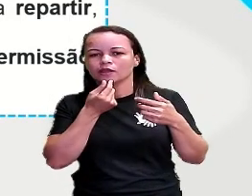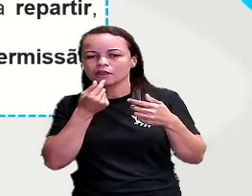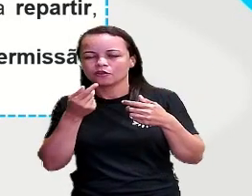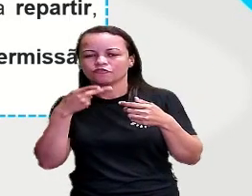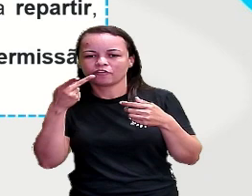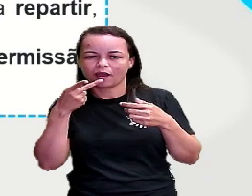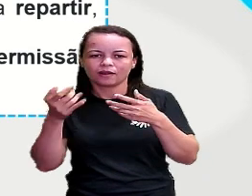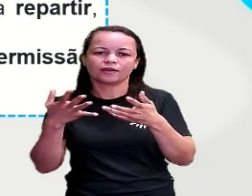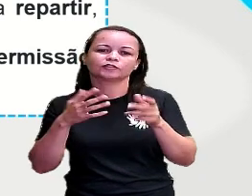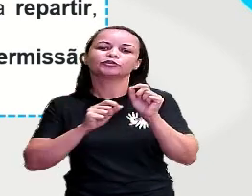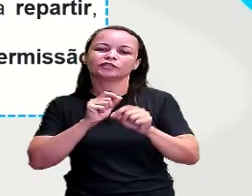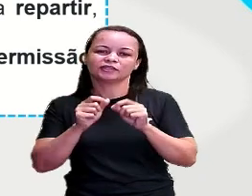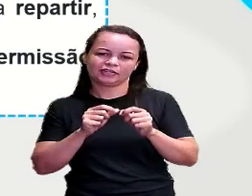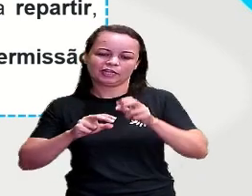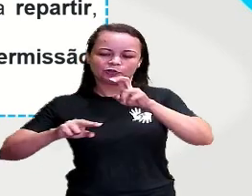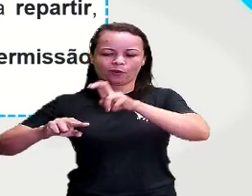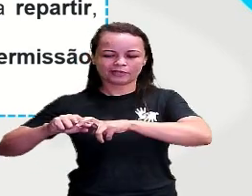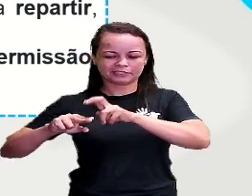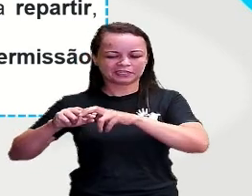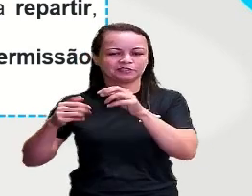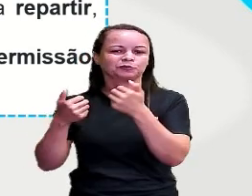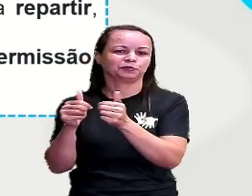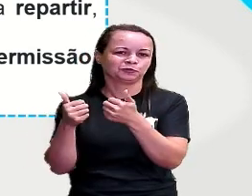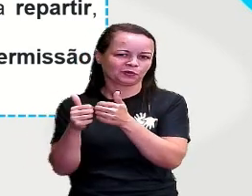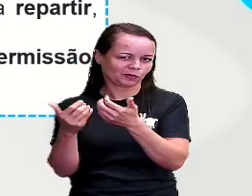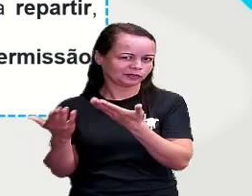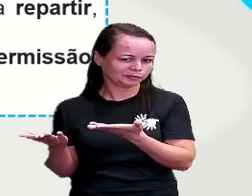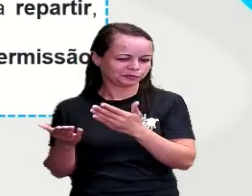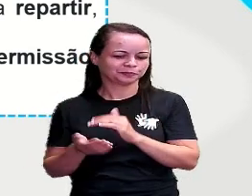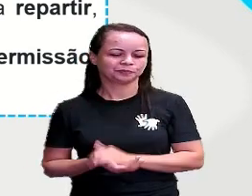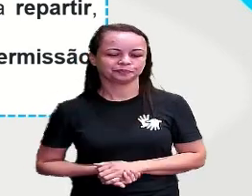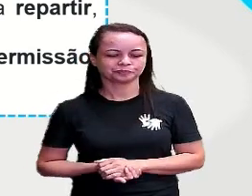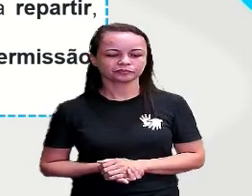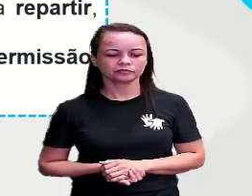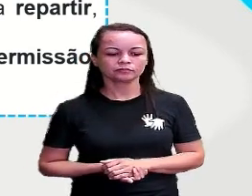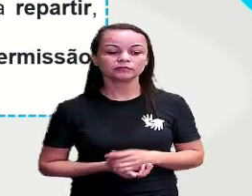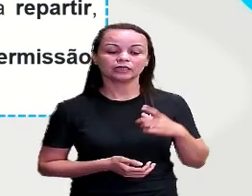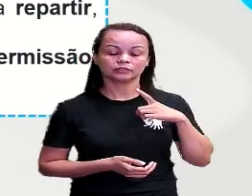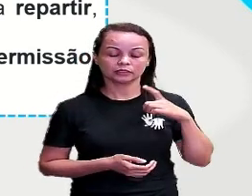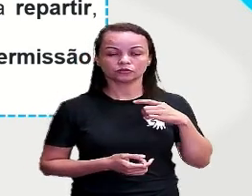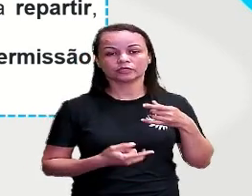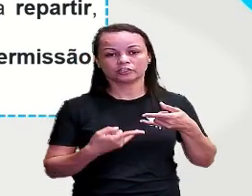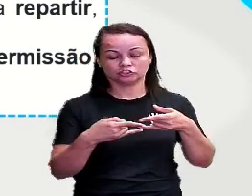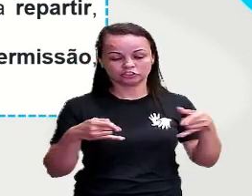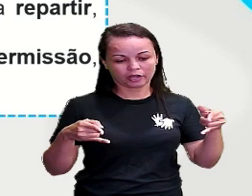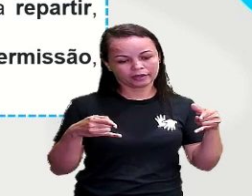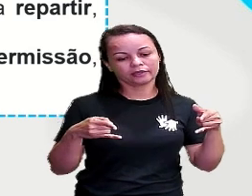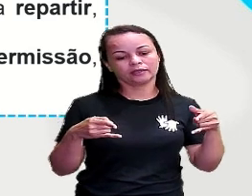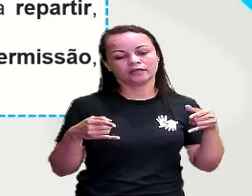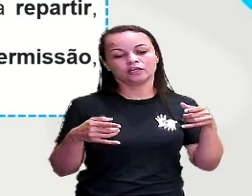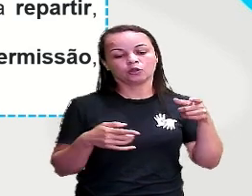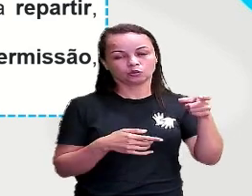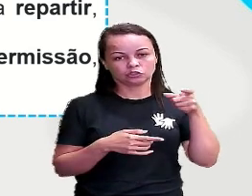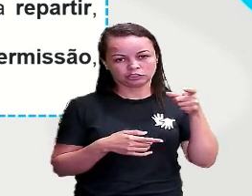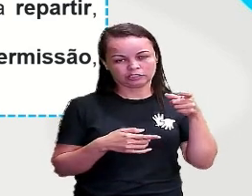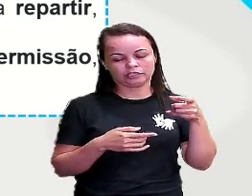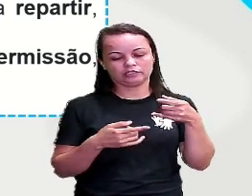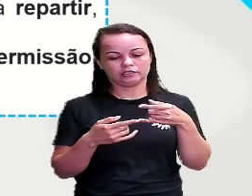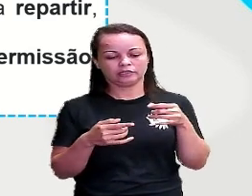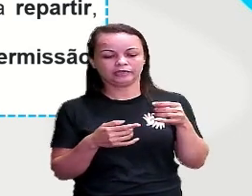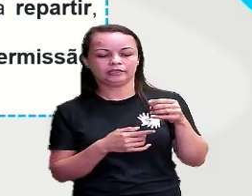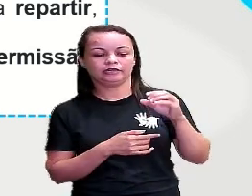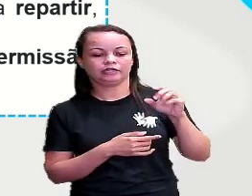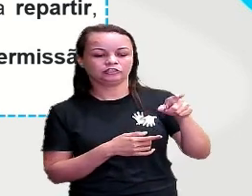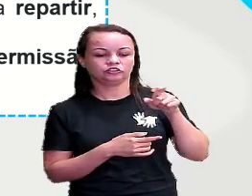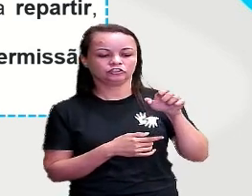Temos mais exemplos aqui, ó. Cheque, né, com X e com CH. Então, cheque com X, lance no jogo de